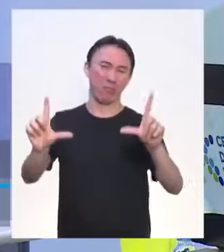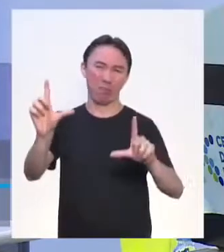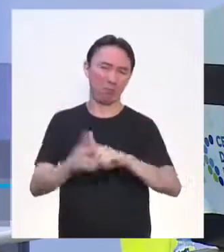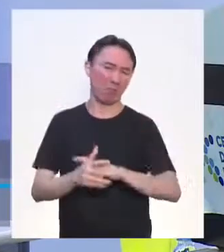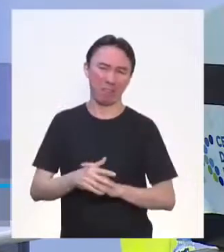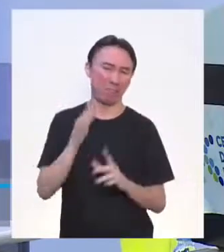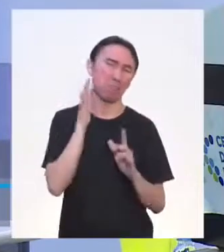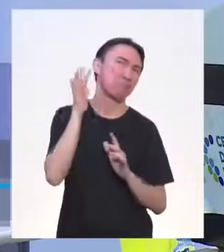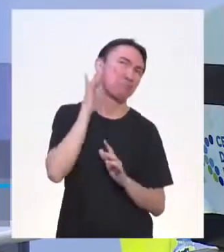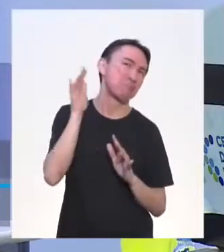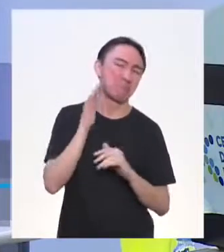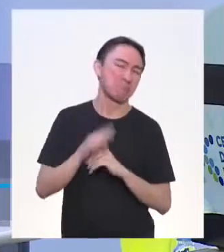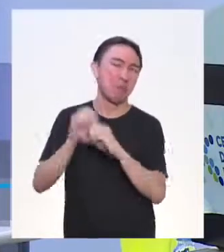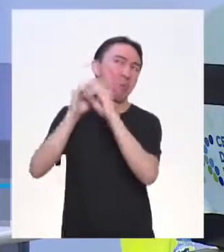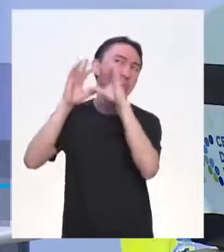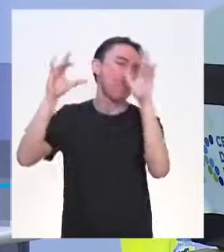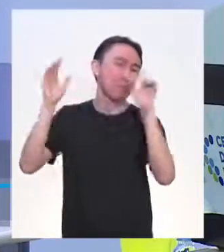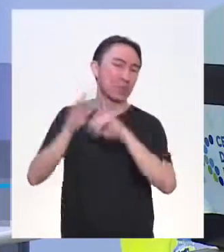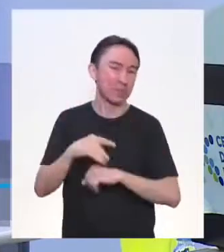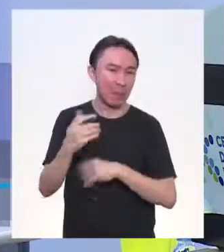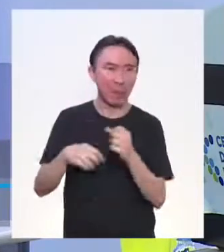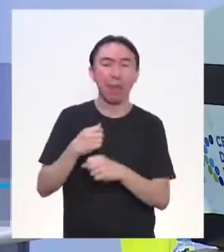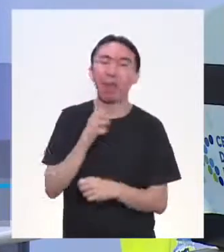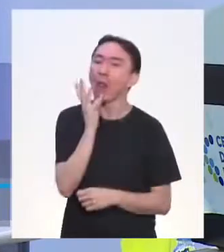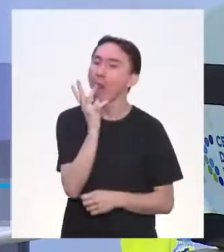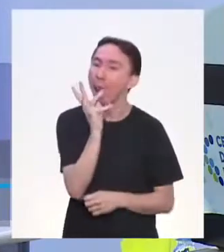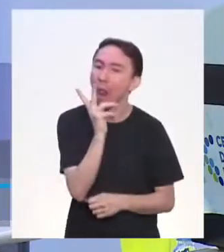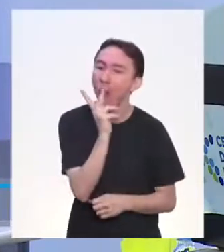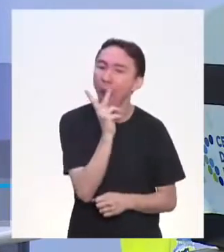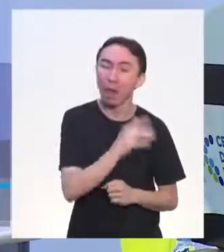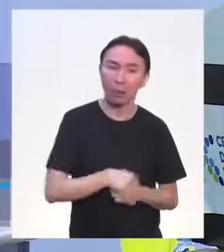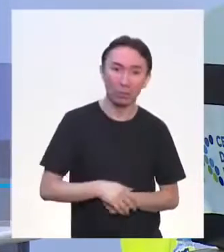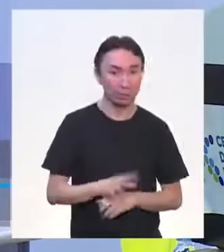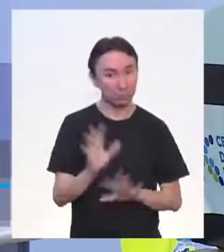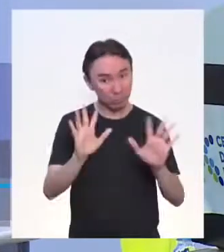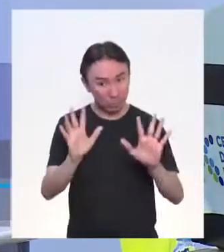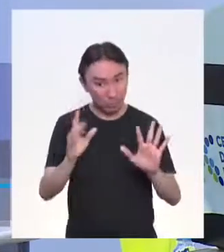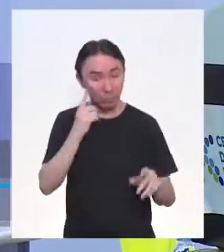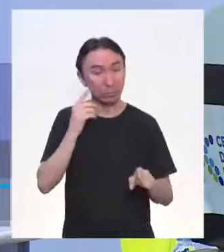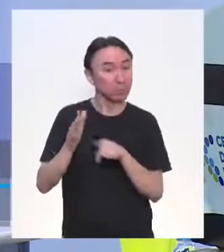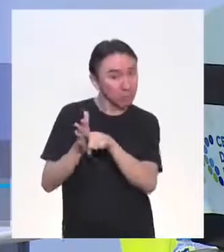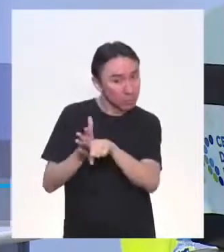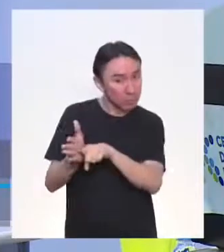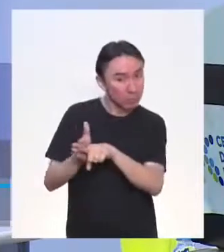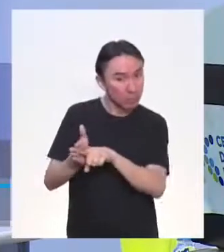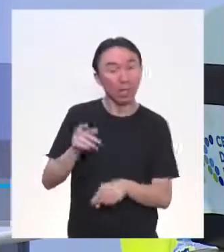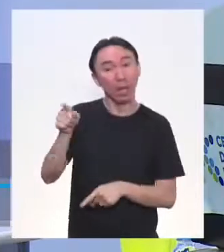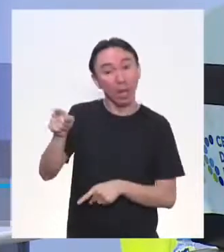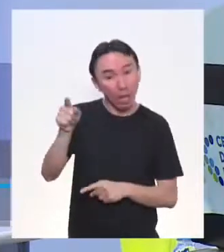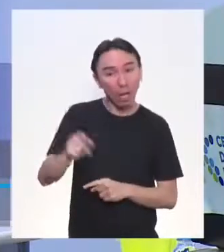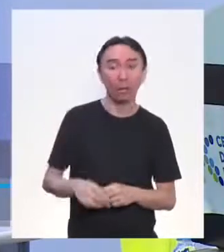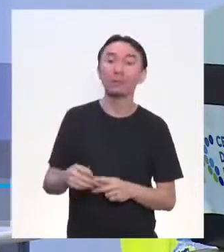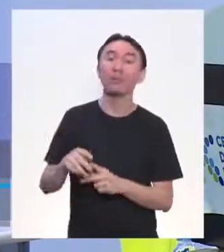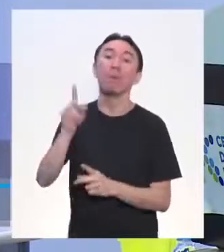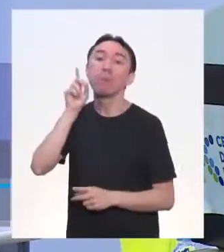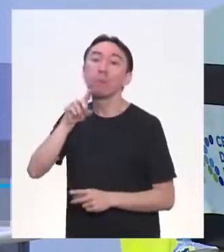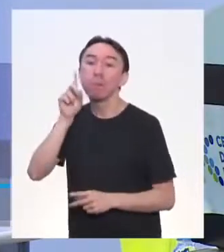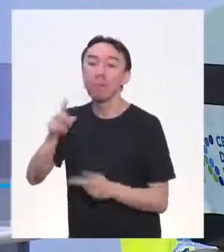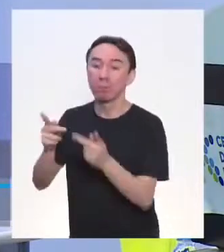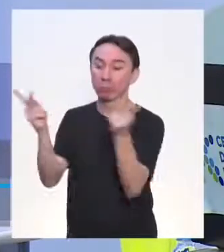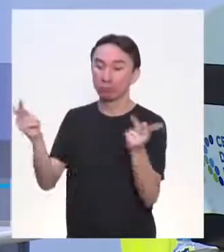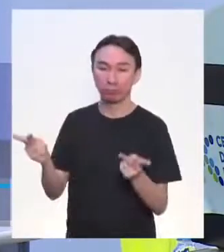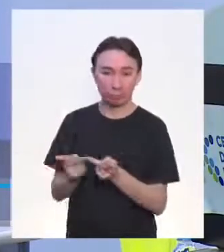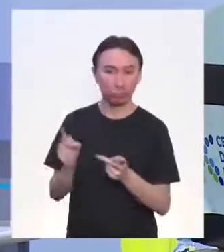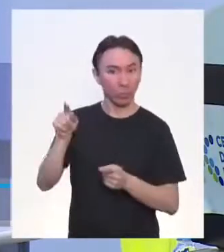anos até ele se tornar realidade, pesquise sobre a americana. Zume Pizza. Situada no Vale do